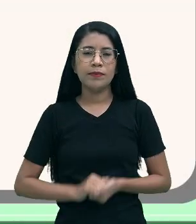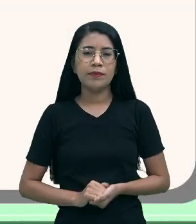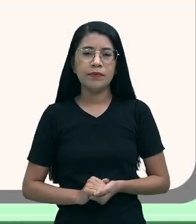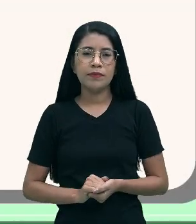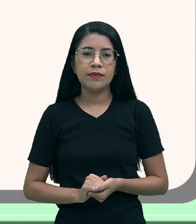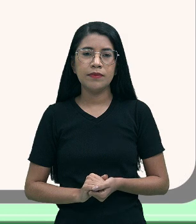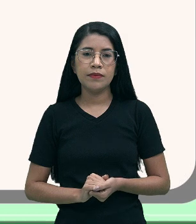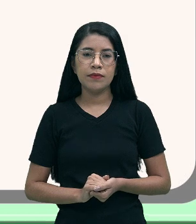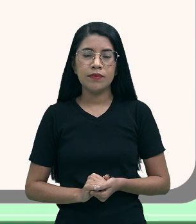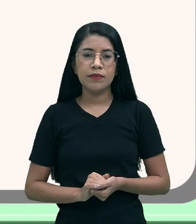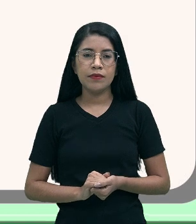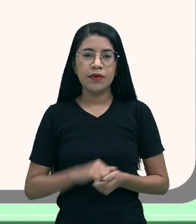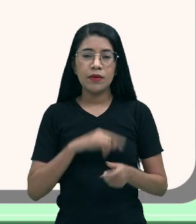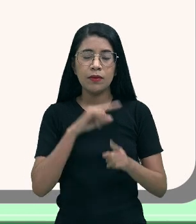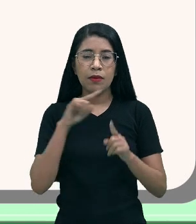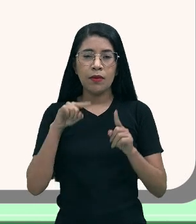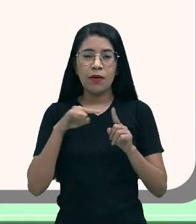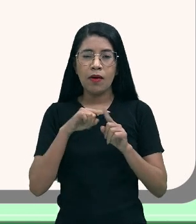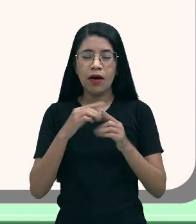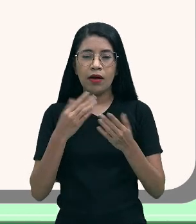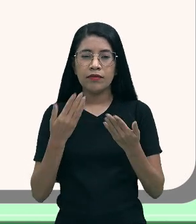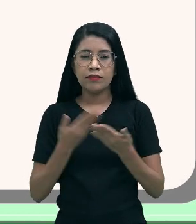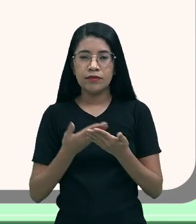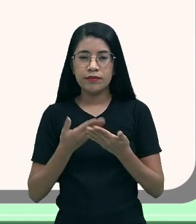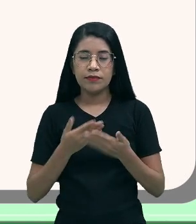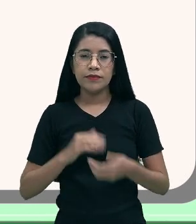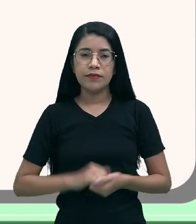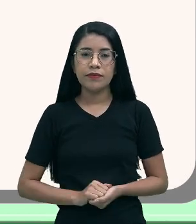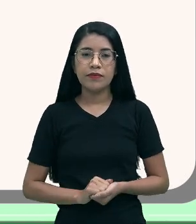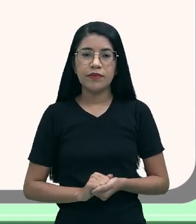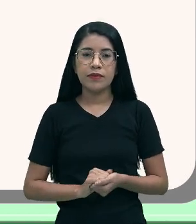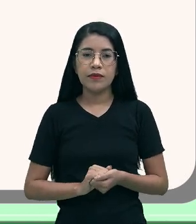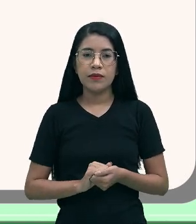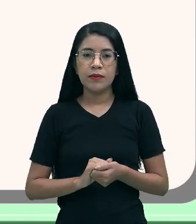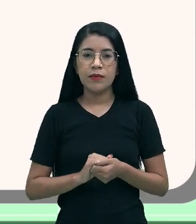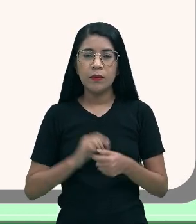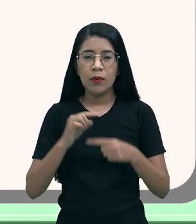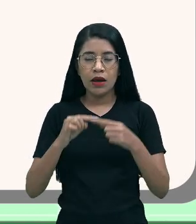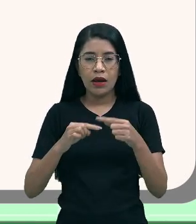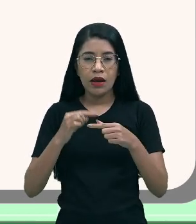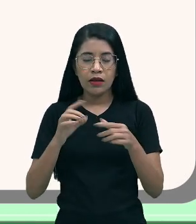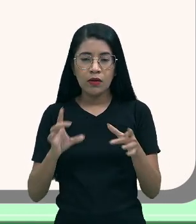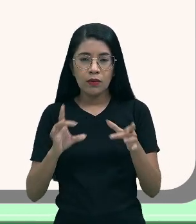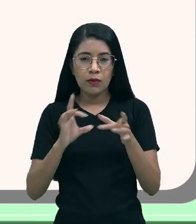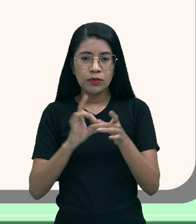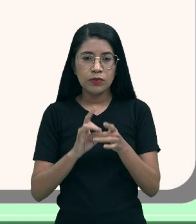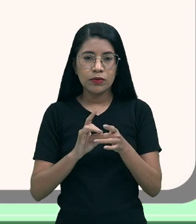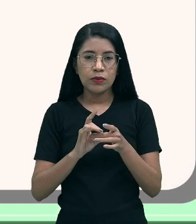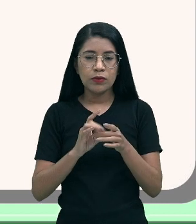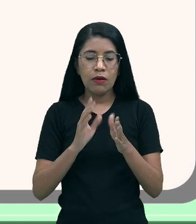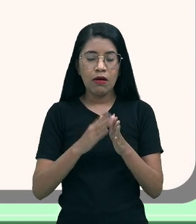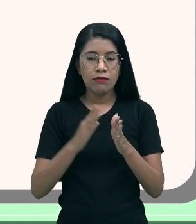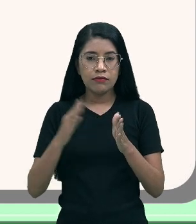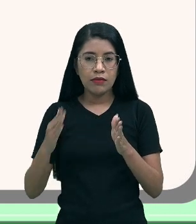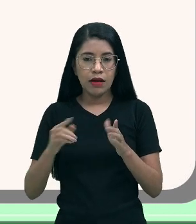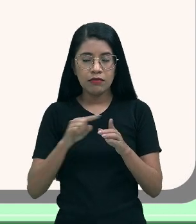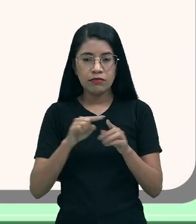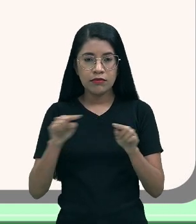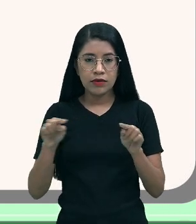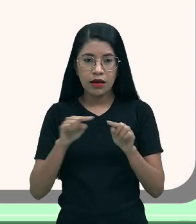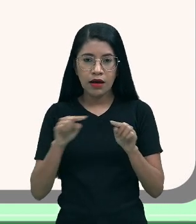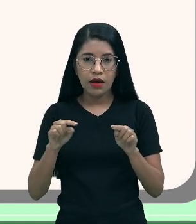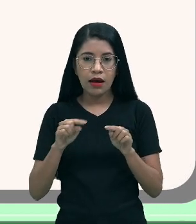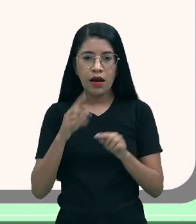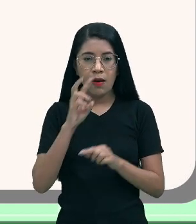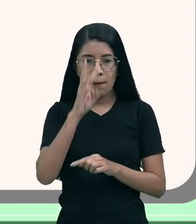sequência, o nosso objeto do conhecimento, que são resistores, associação de resistores em série, potência